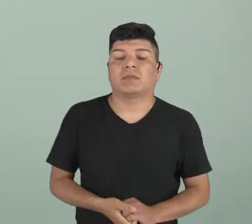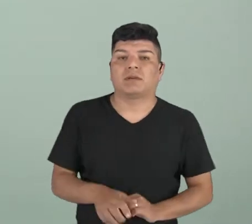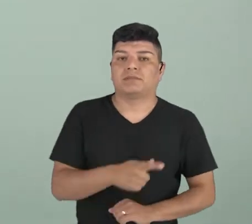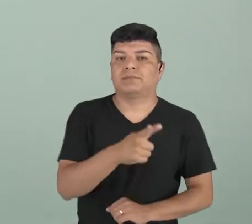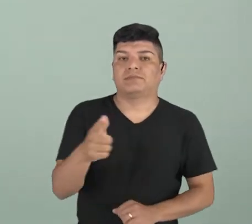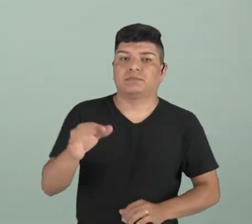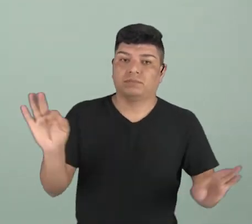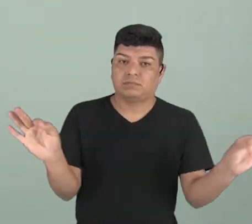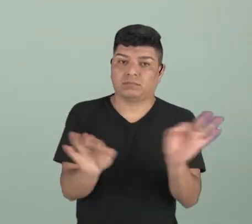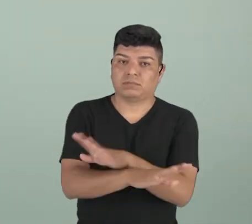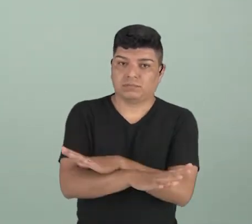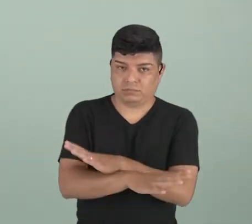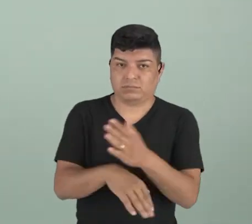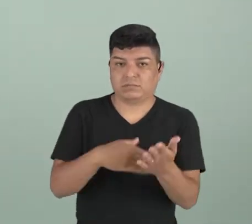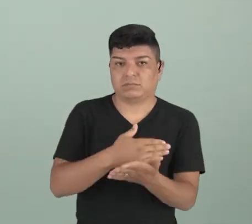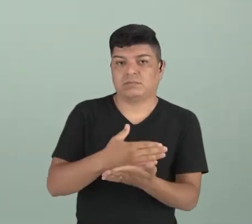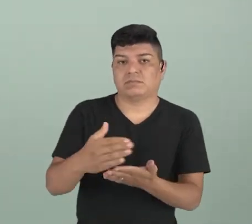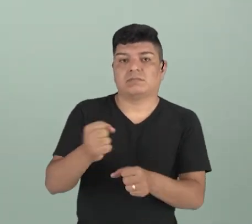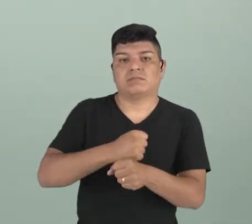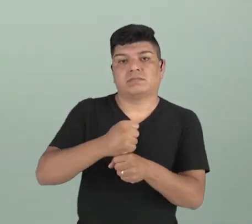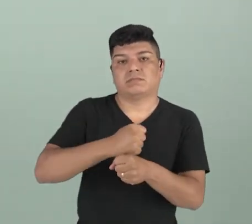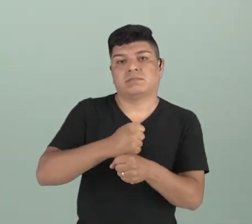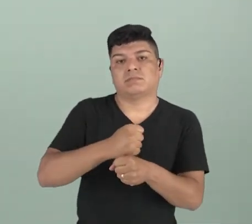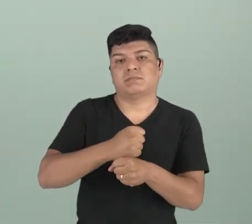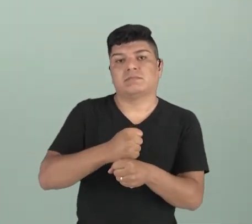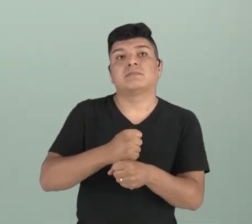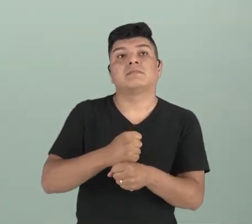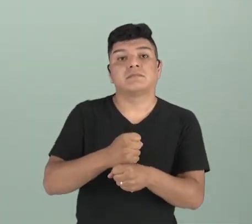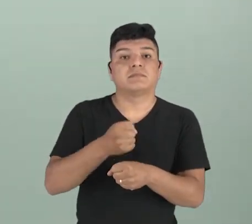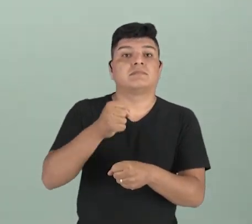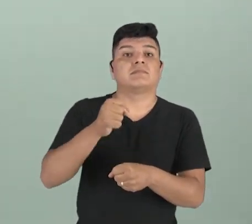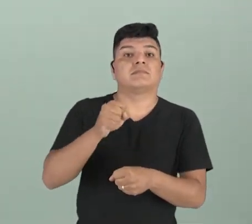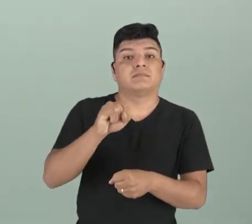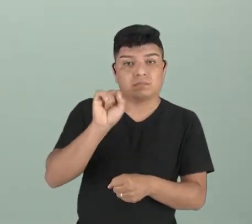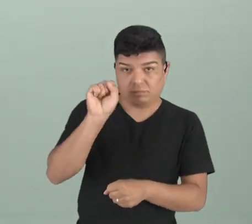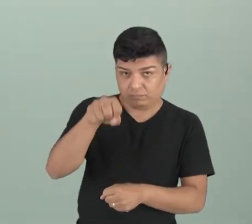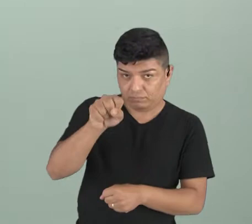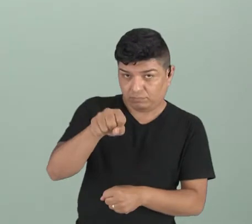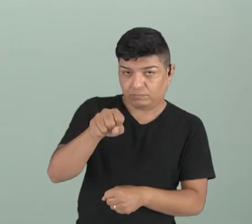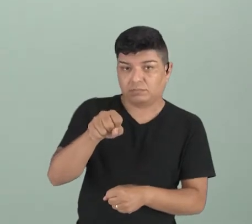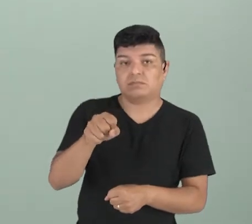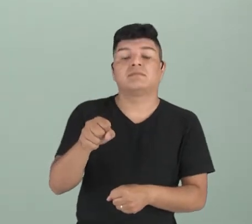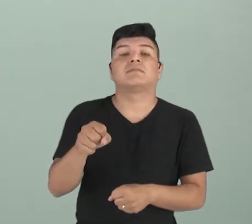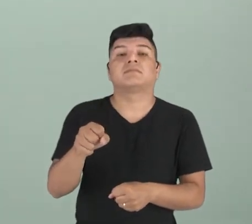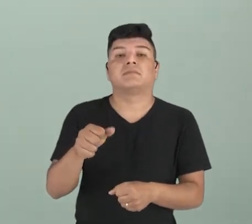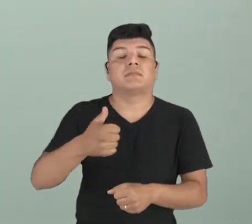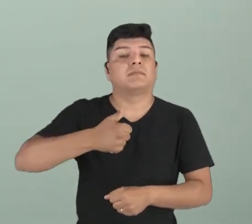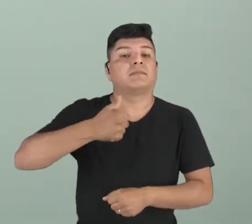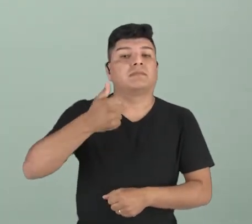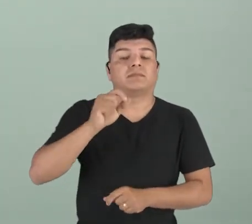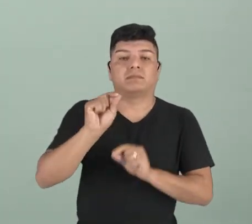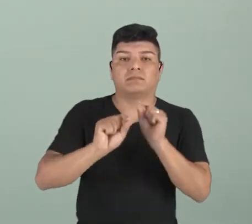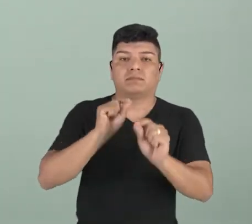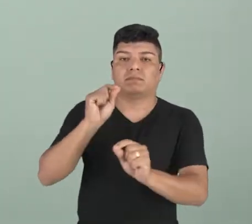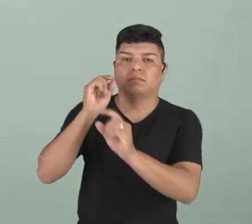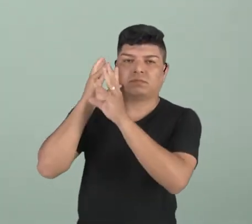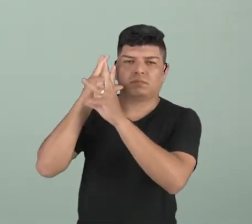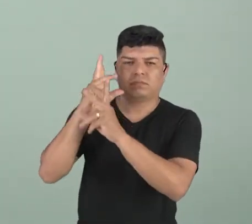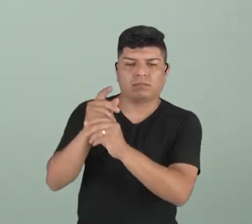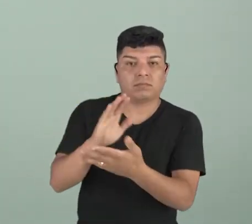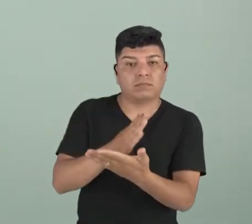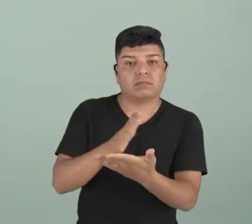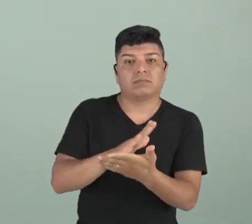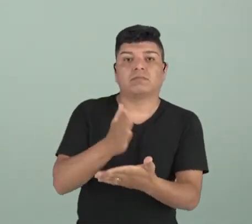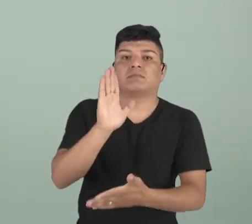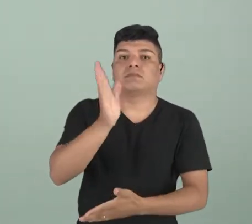Você já está preparado para o início do ano letivo? Se você disse que sim, vamos primeiro rever algumas coisas